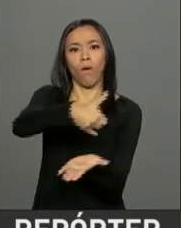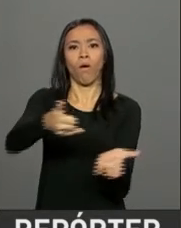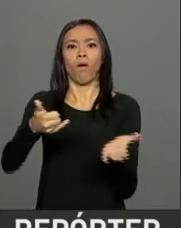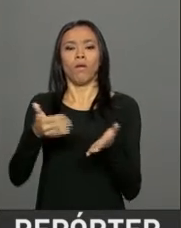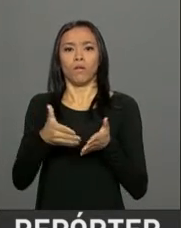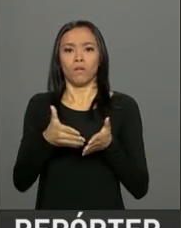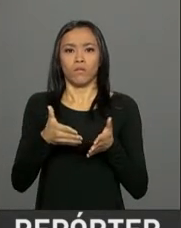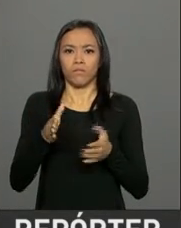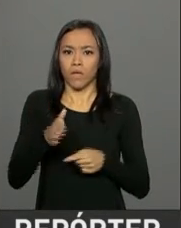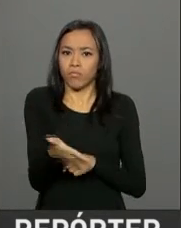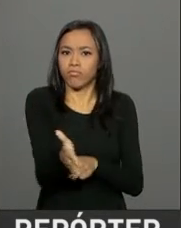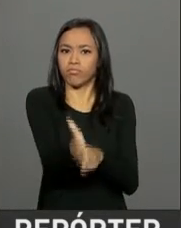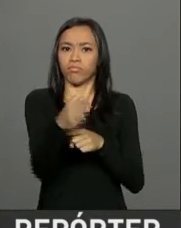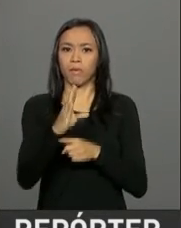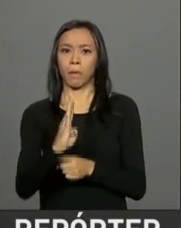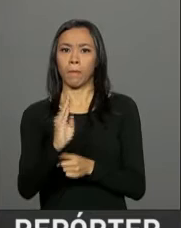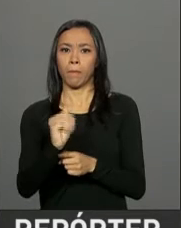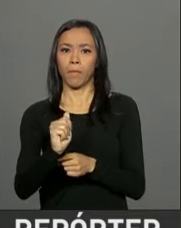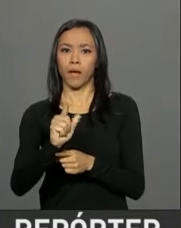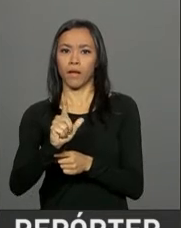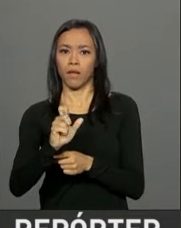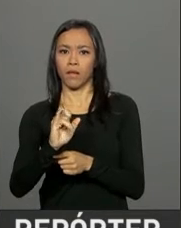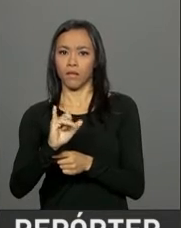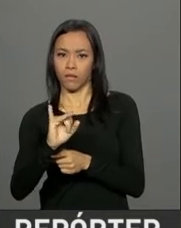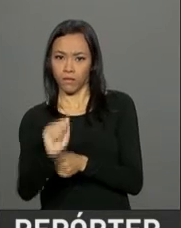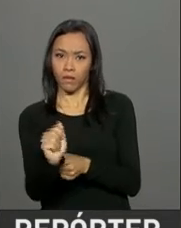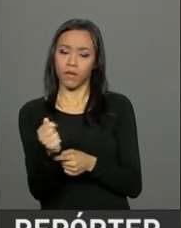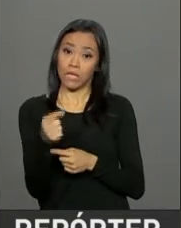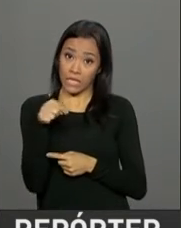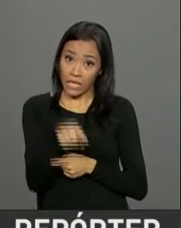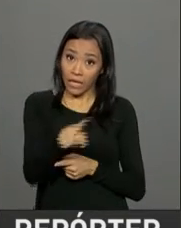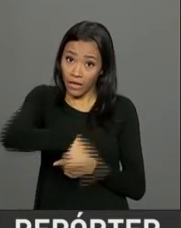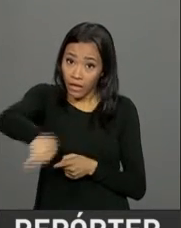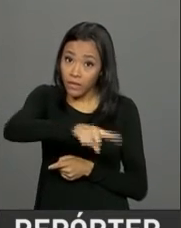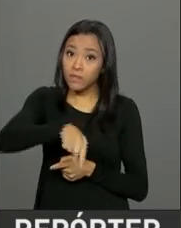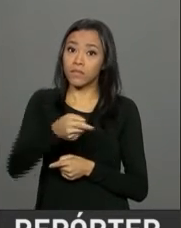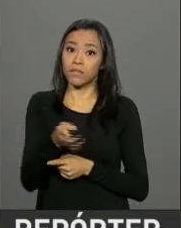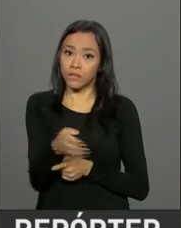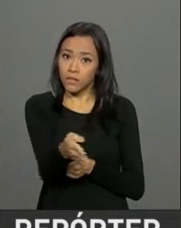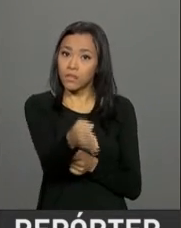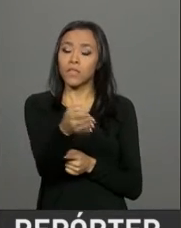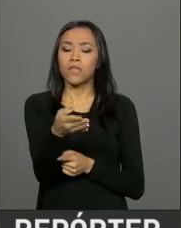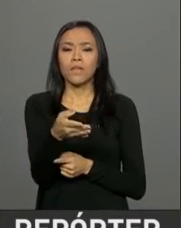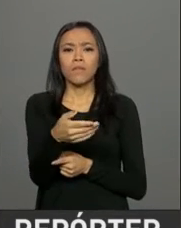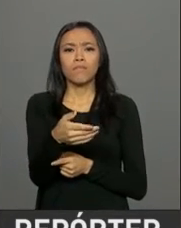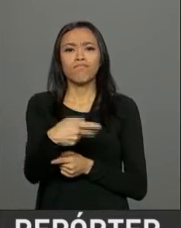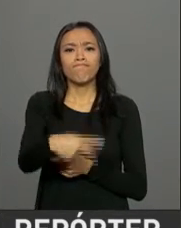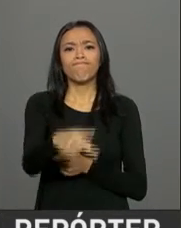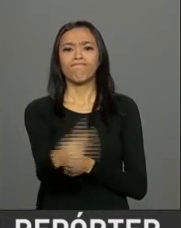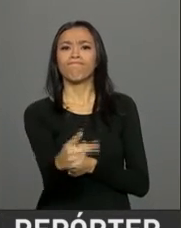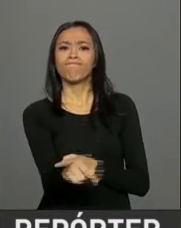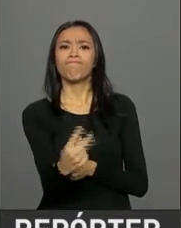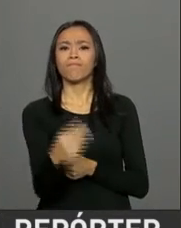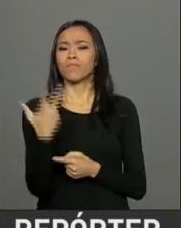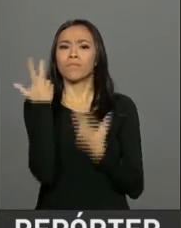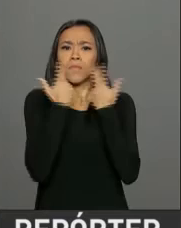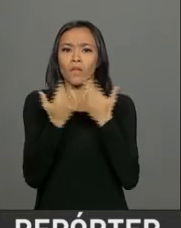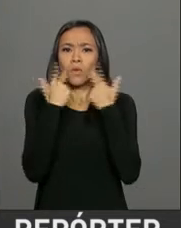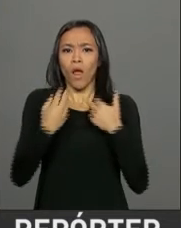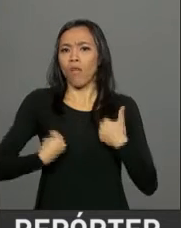O planeta precisa, isso sim, que esses animais desempenhem seu papel no ciclo